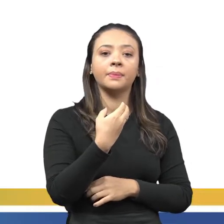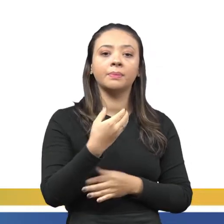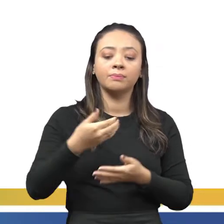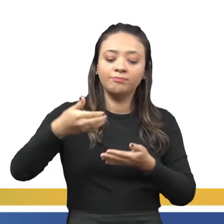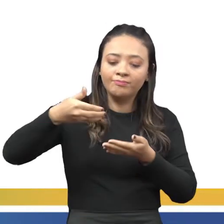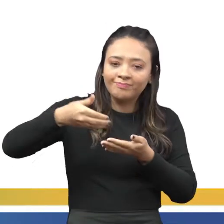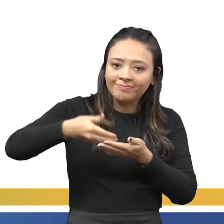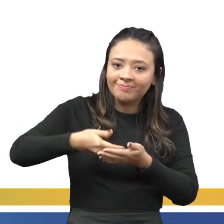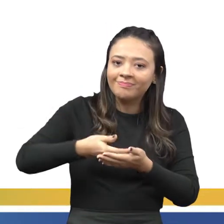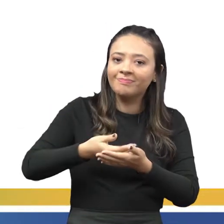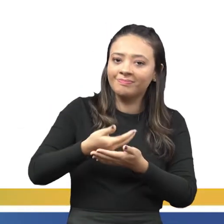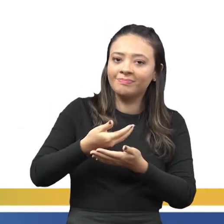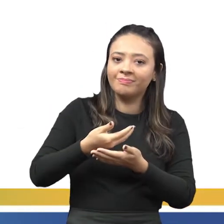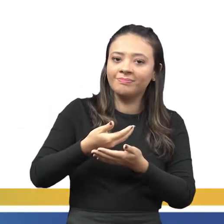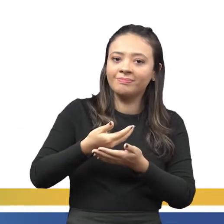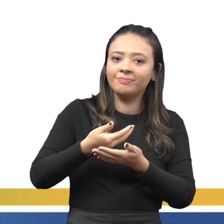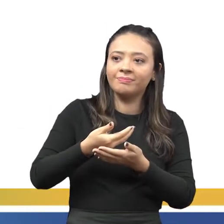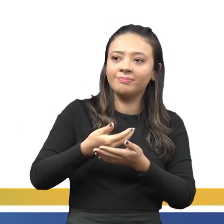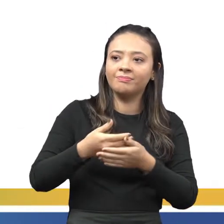Papaya,